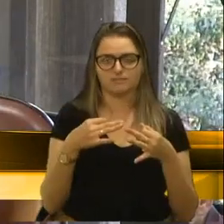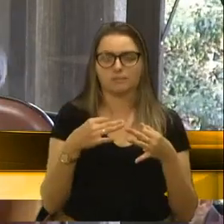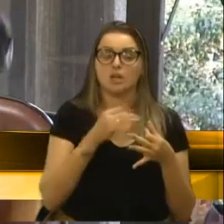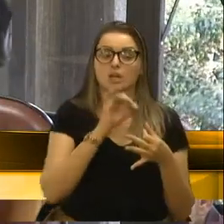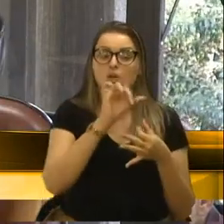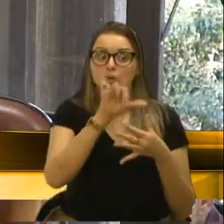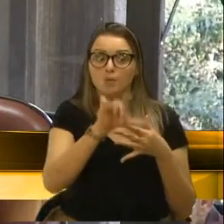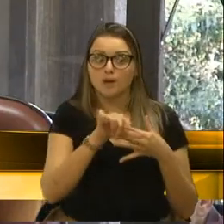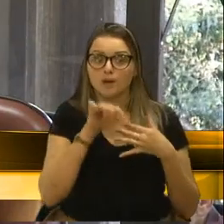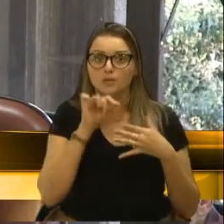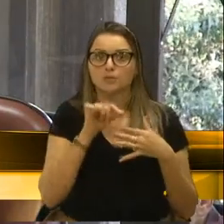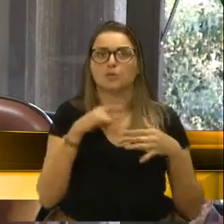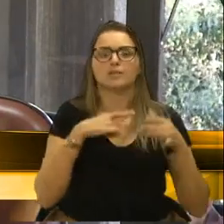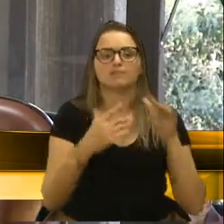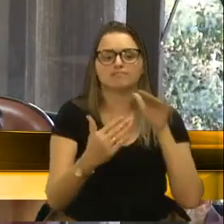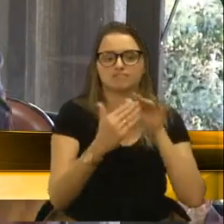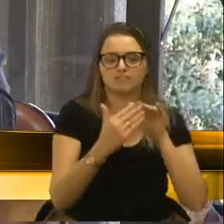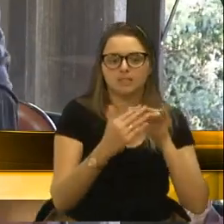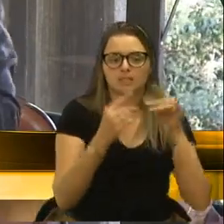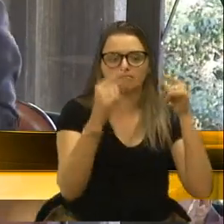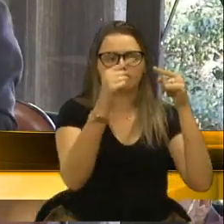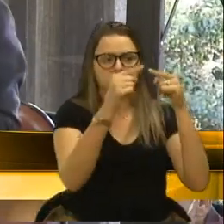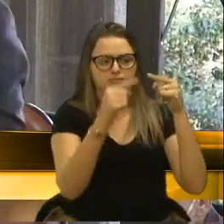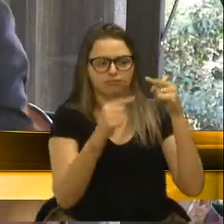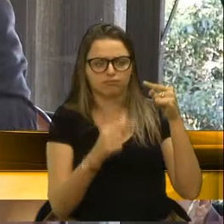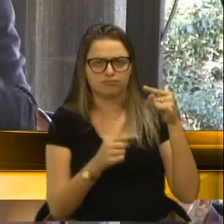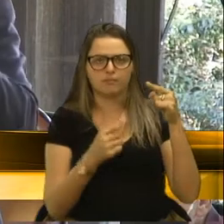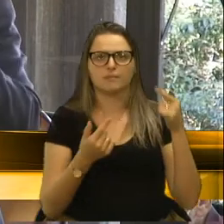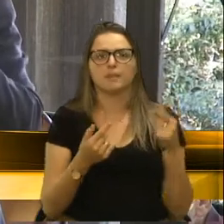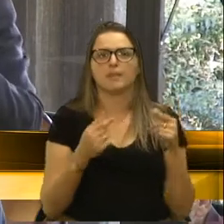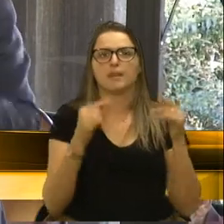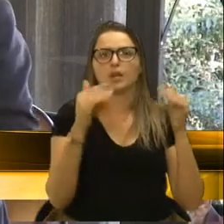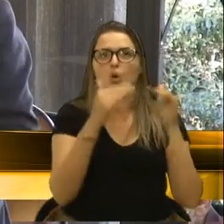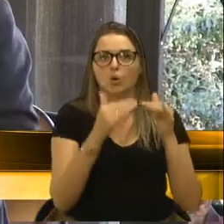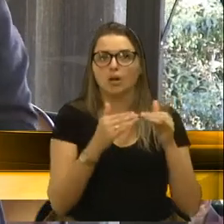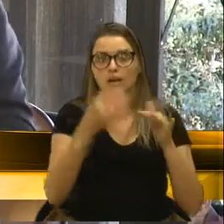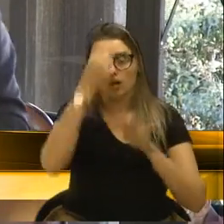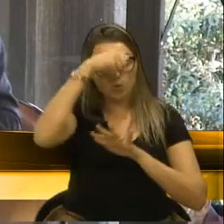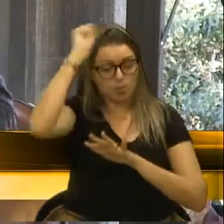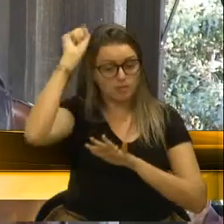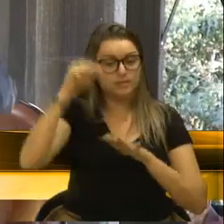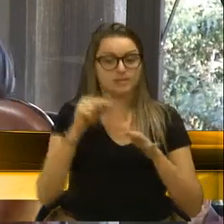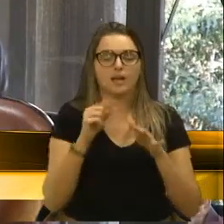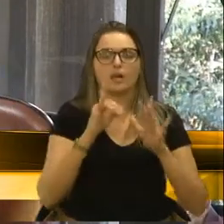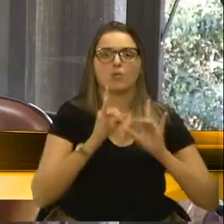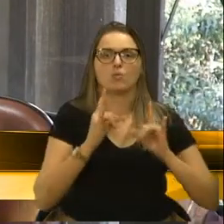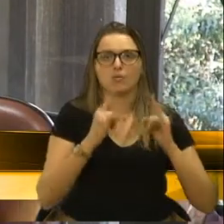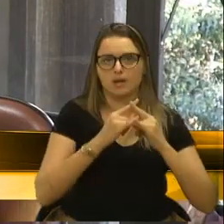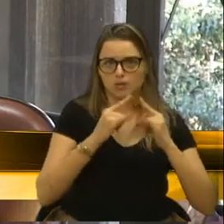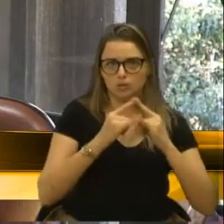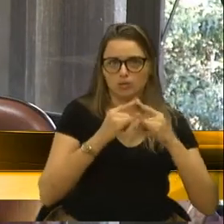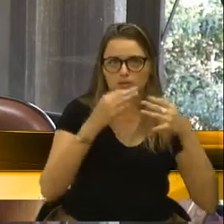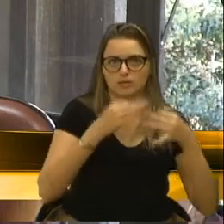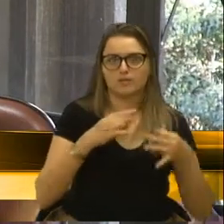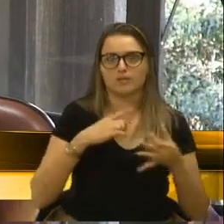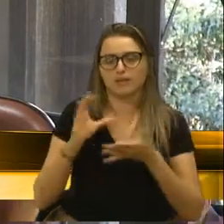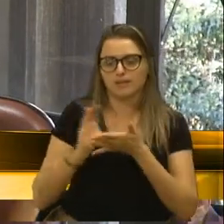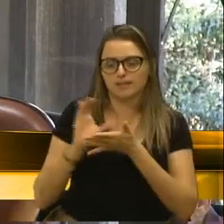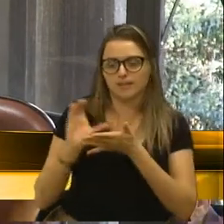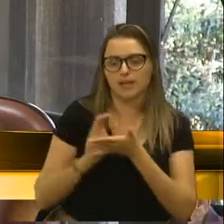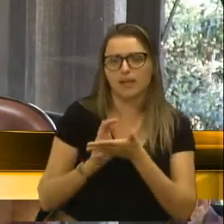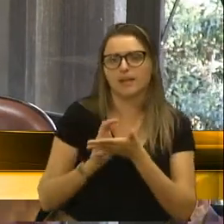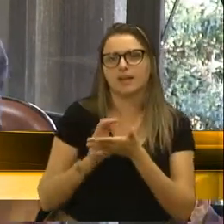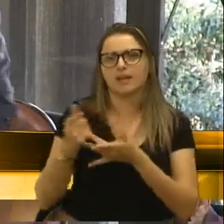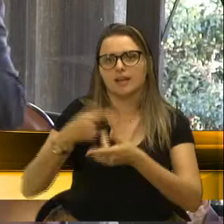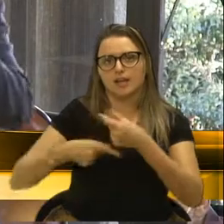opção que tem pertinência, né? A UCS é uma entidade séria, né? Vamos ter economia de recursos, né? Vamos